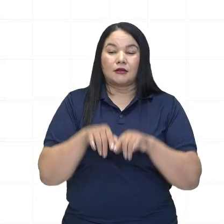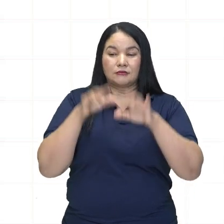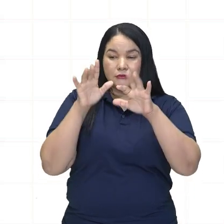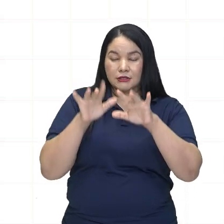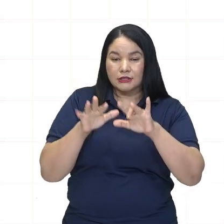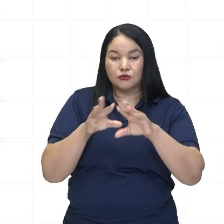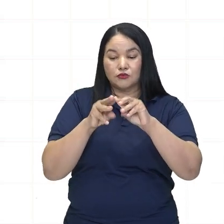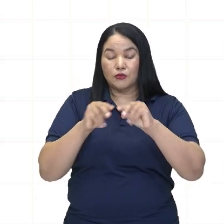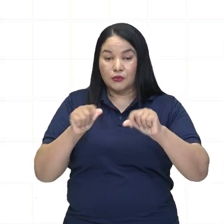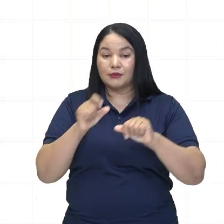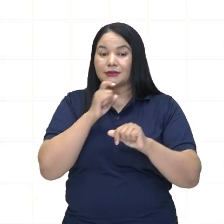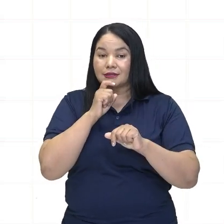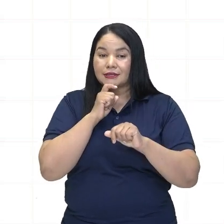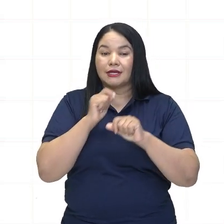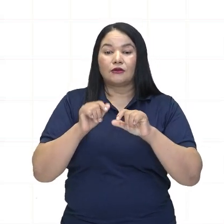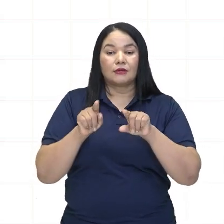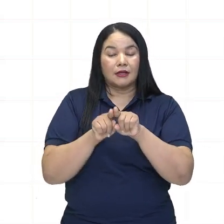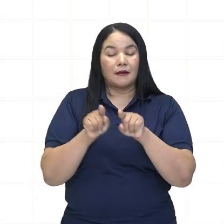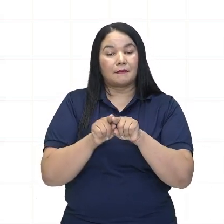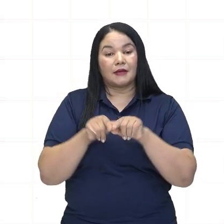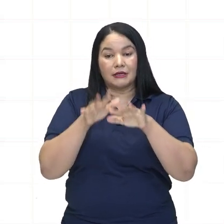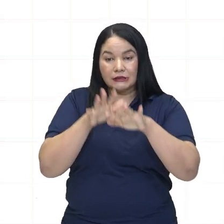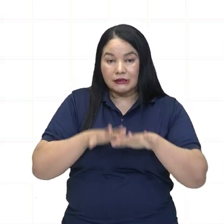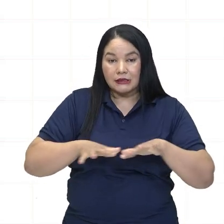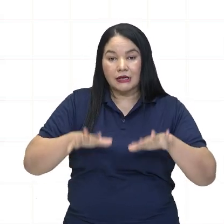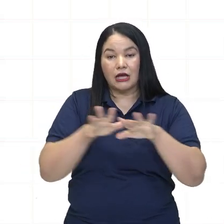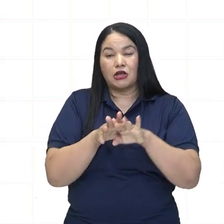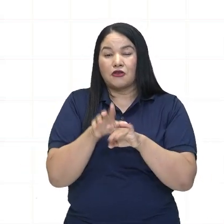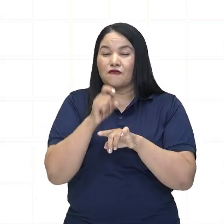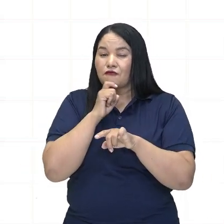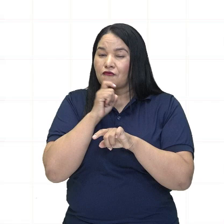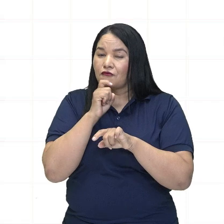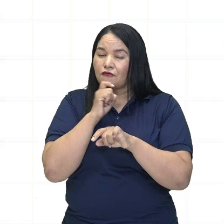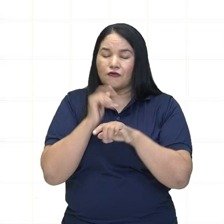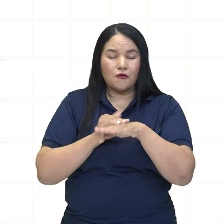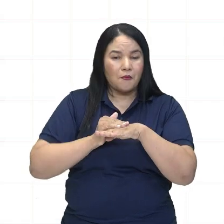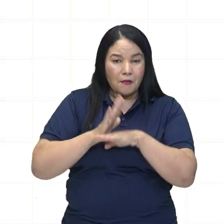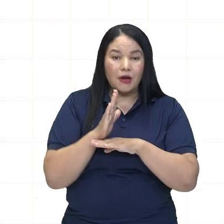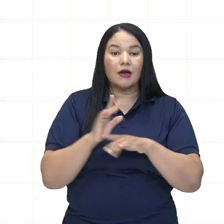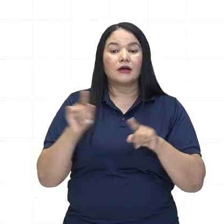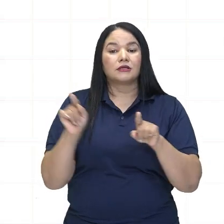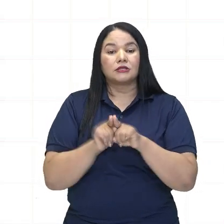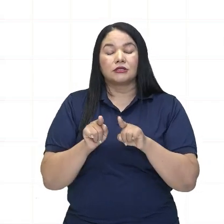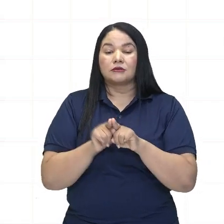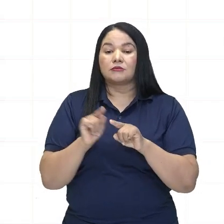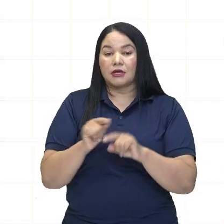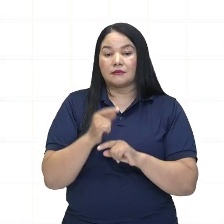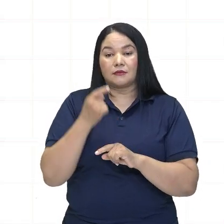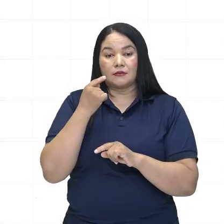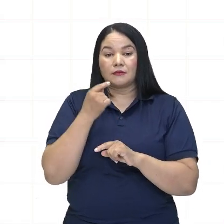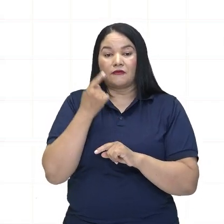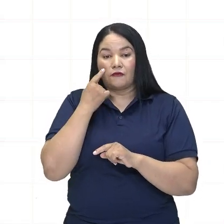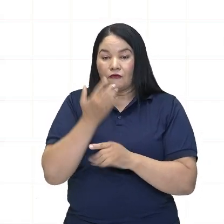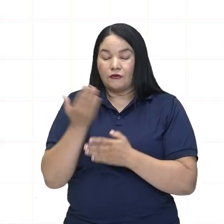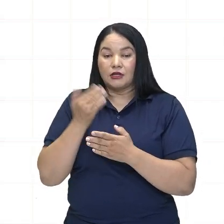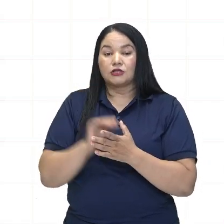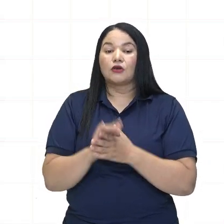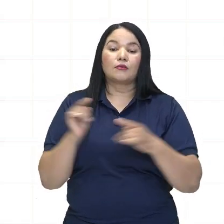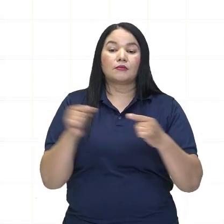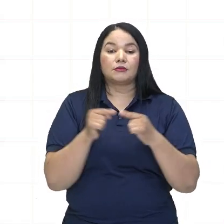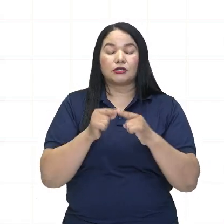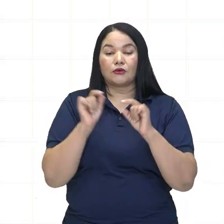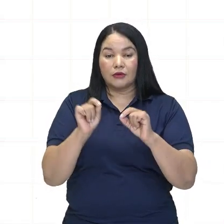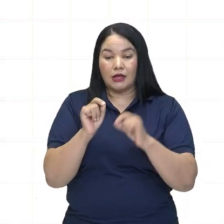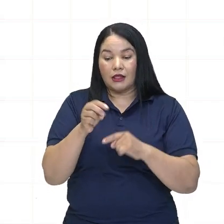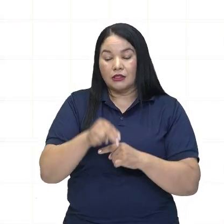natural do gelo, né, pode ser encontrado em áreas de frio extremo, ali que é o caso das partes mais ao